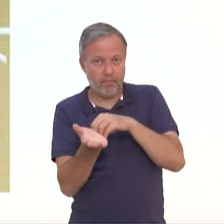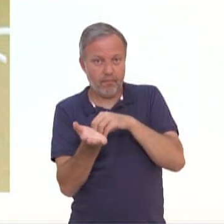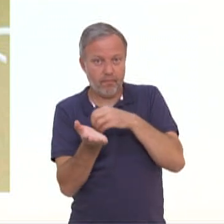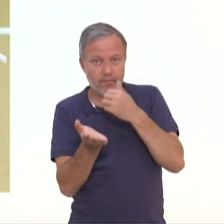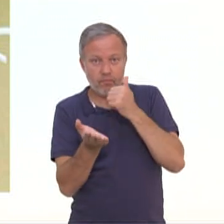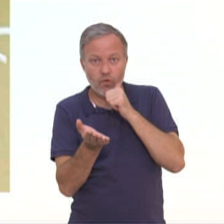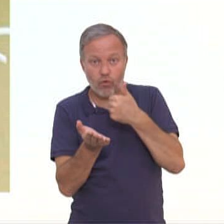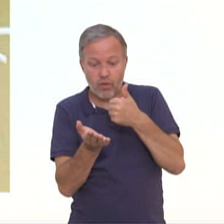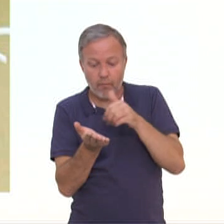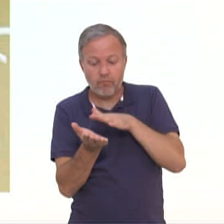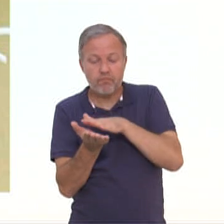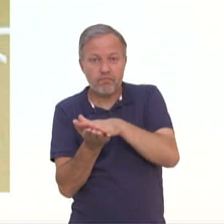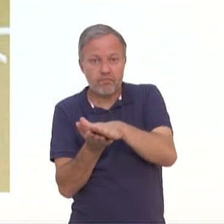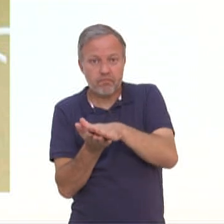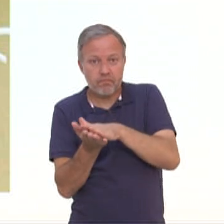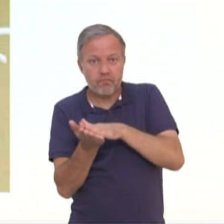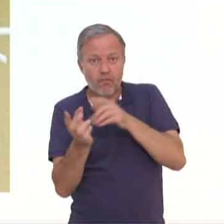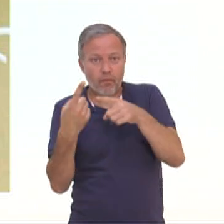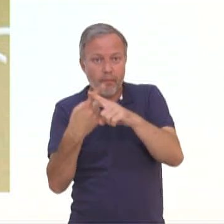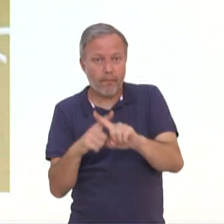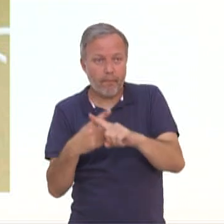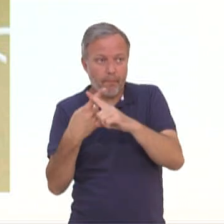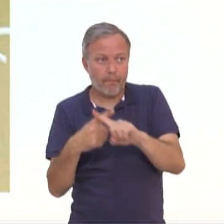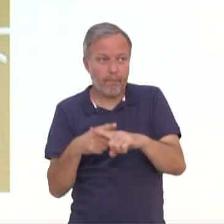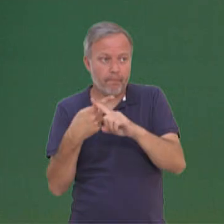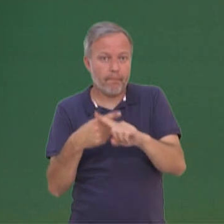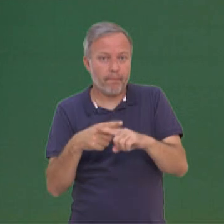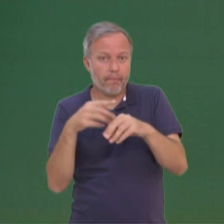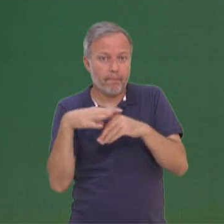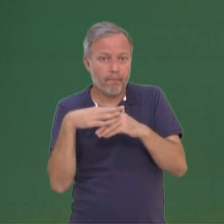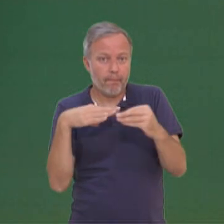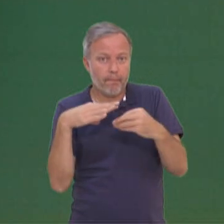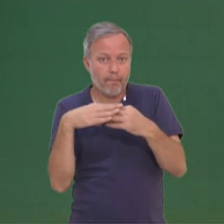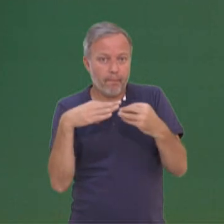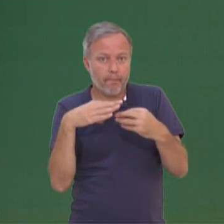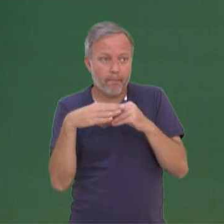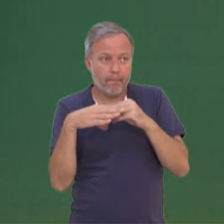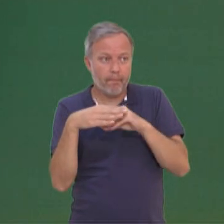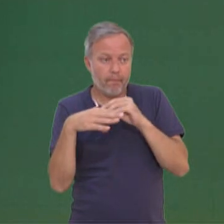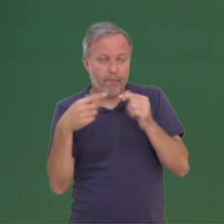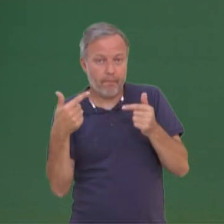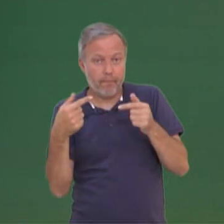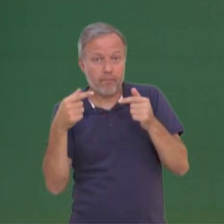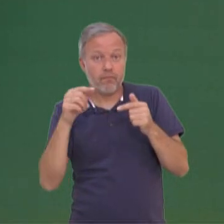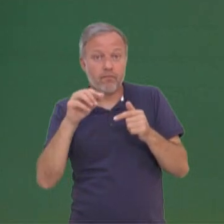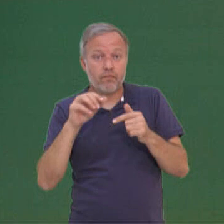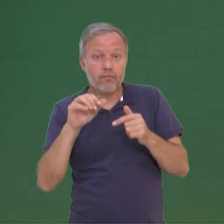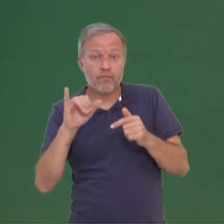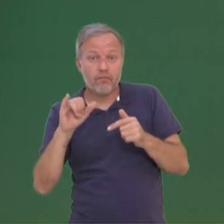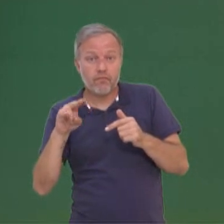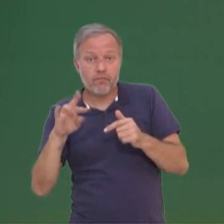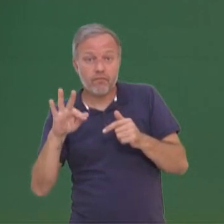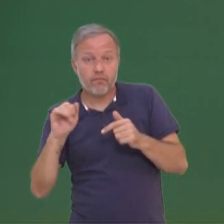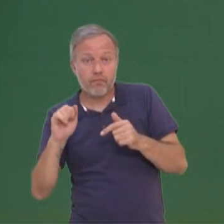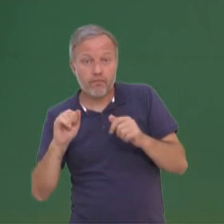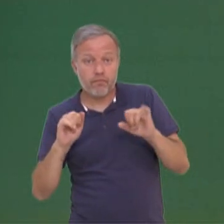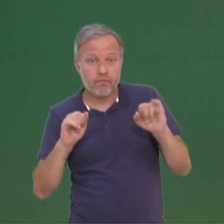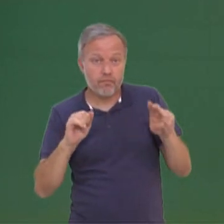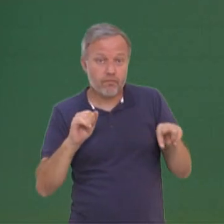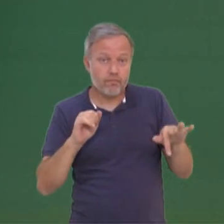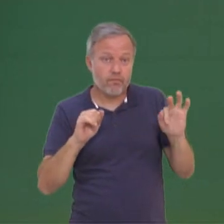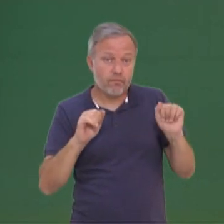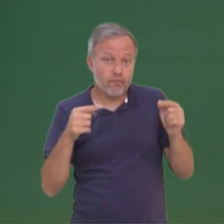reprodução assexuada, criando esporos, ou sexuada, hifa com hifa, criando outros